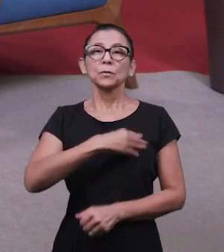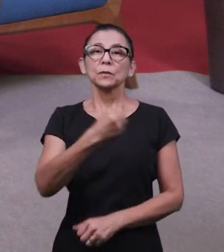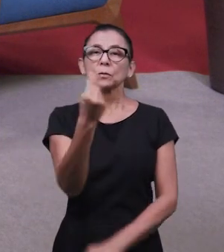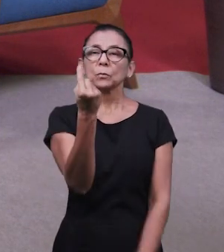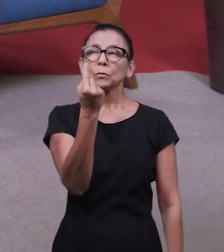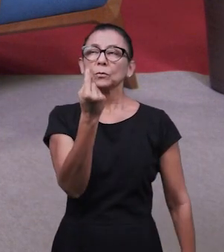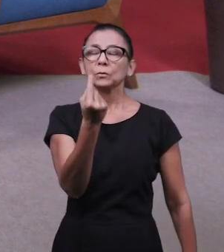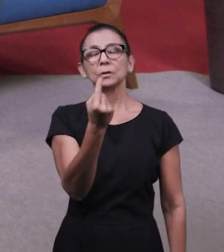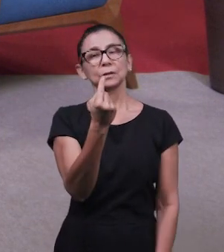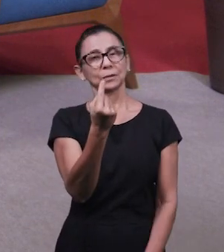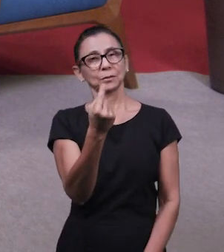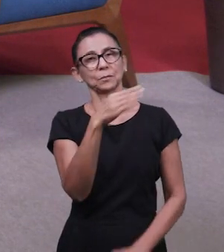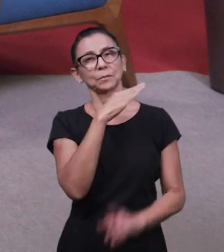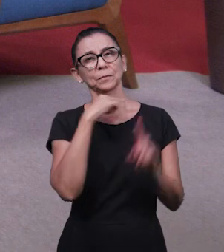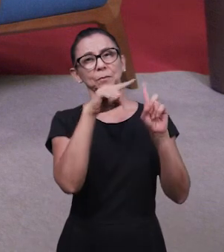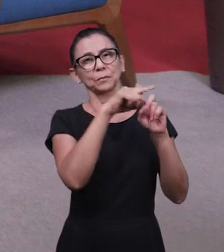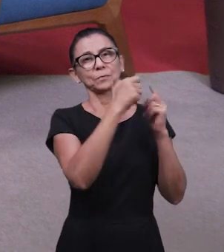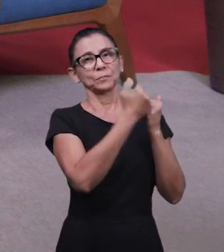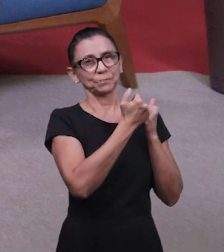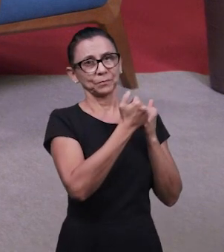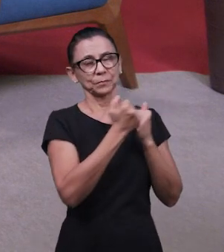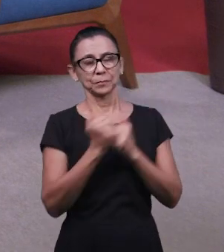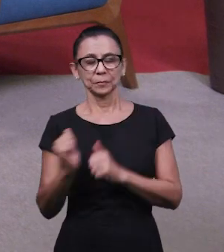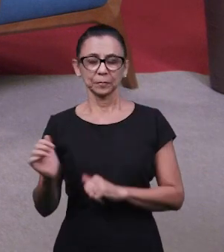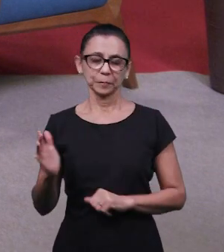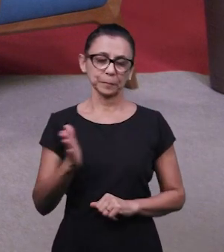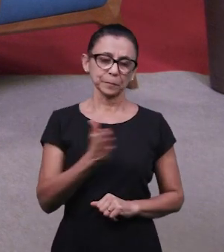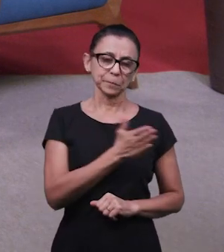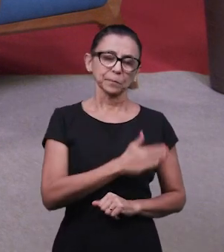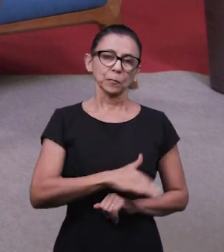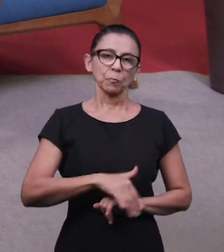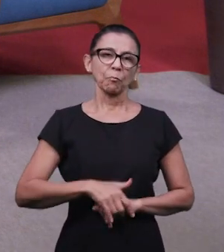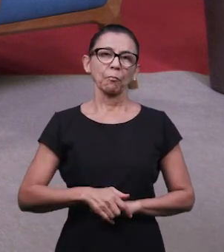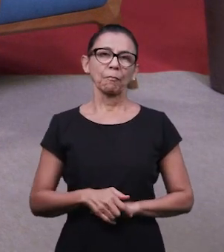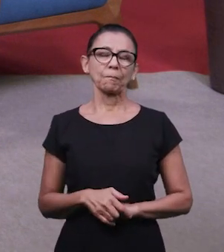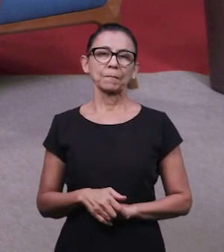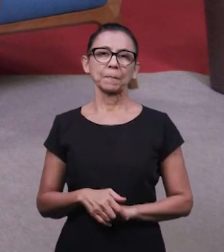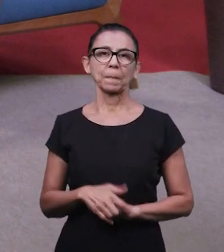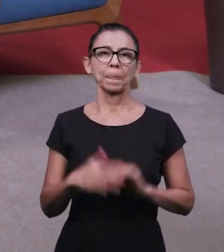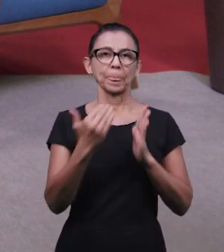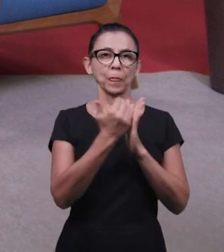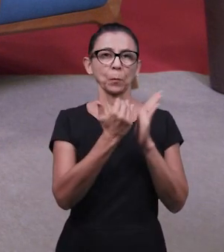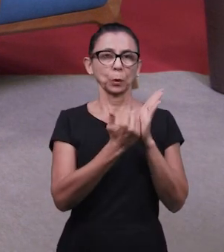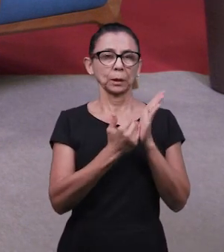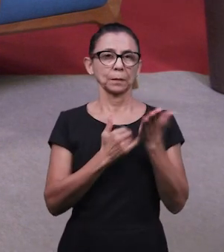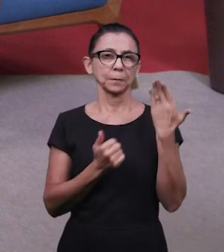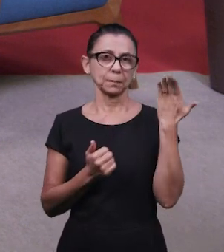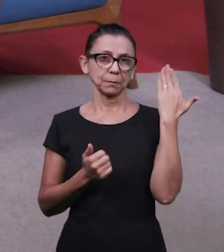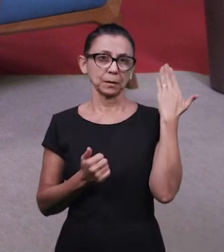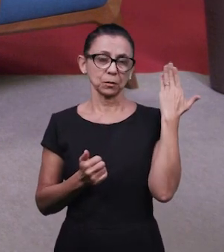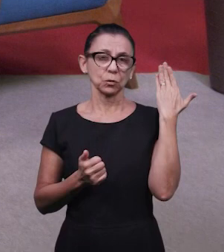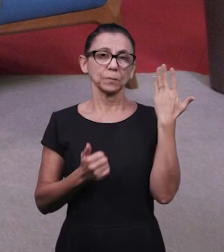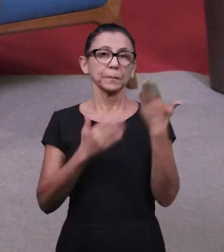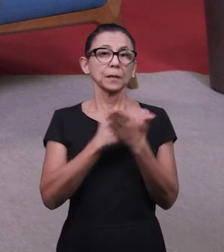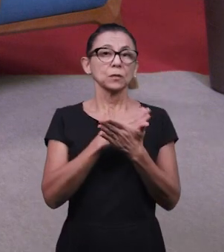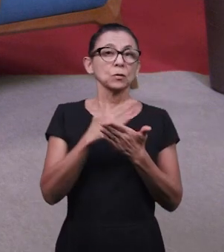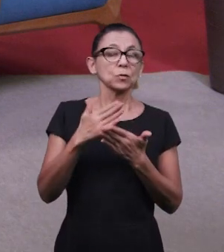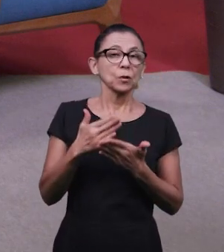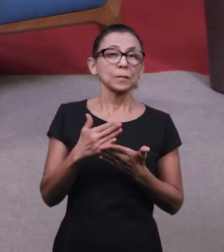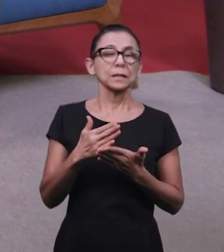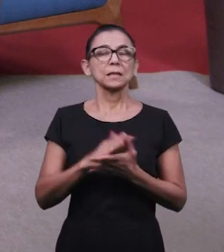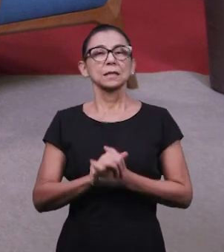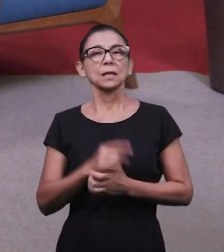é estar com o homem, é que o homem esteja com ele na glória, né, na eternidade. E o amor de Deus é tão grande que deu o seu único